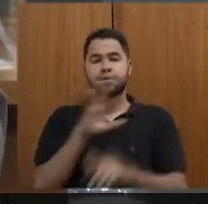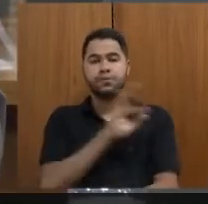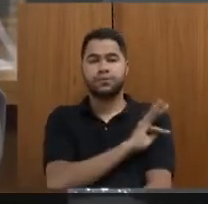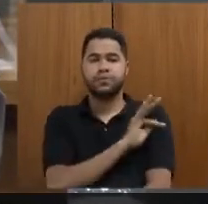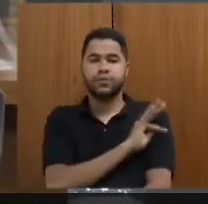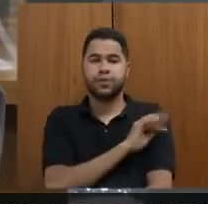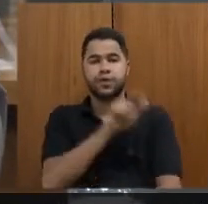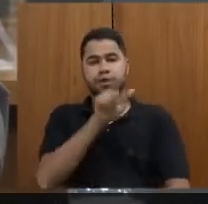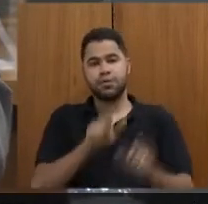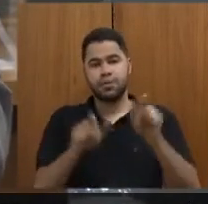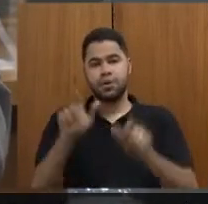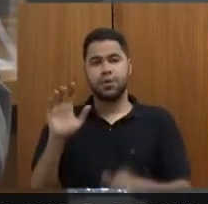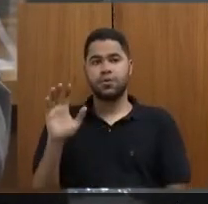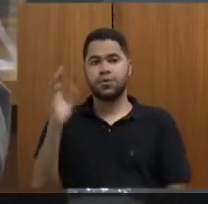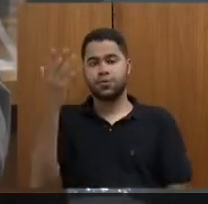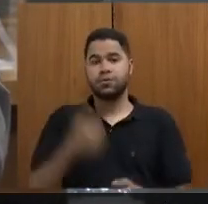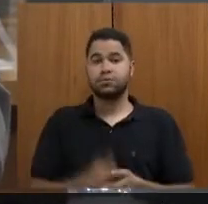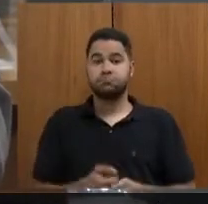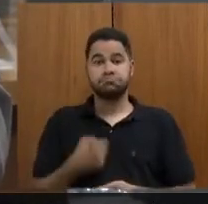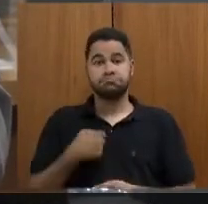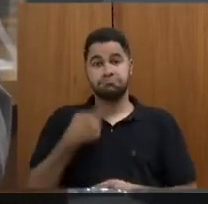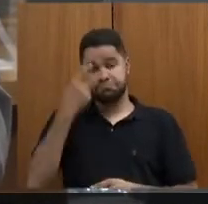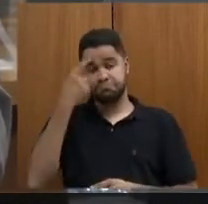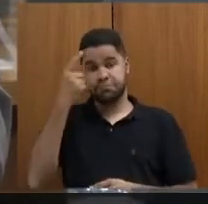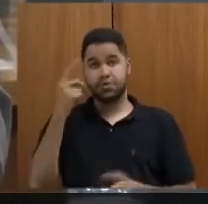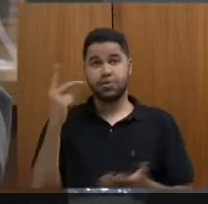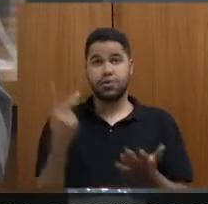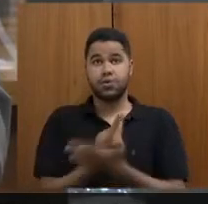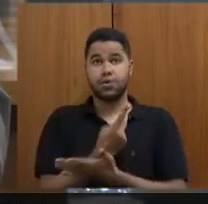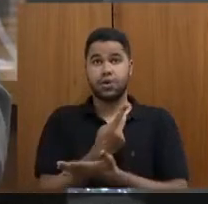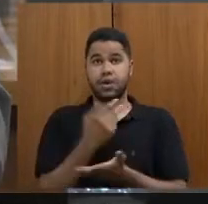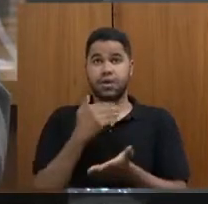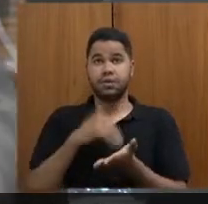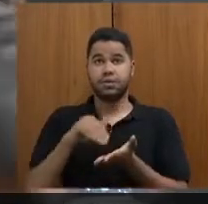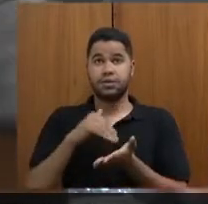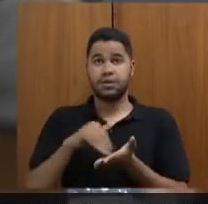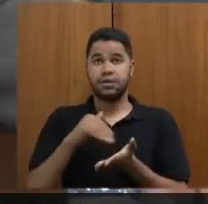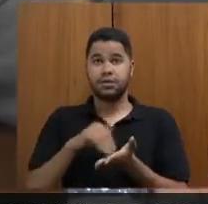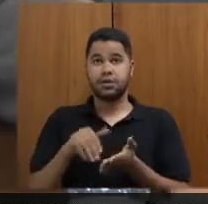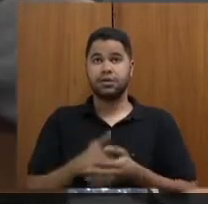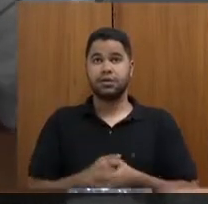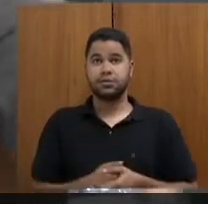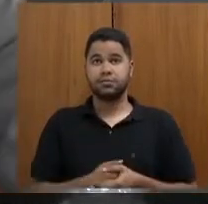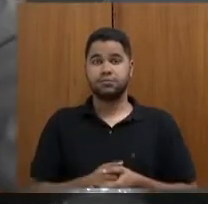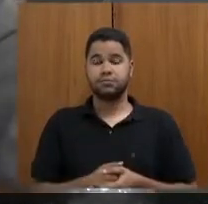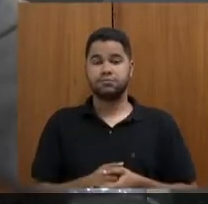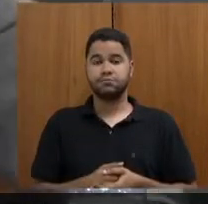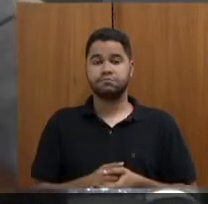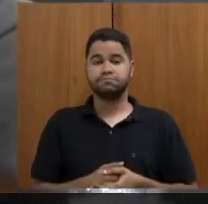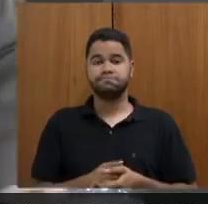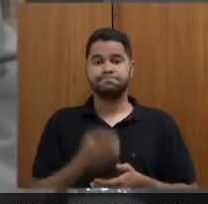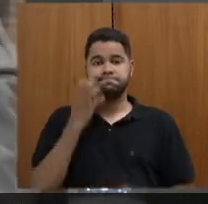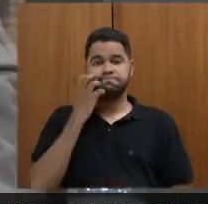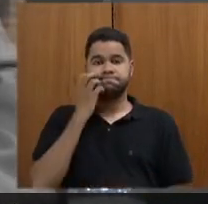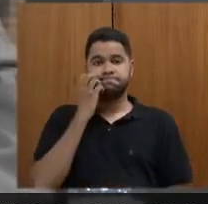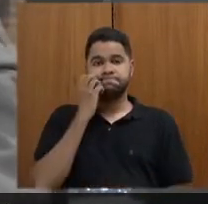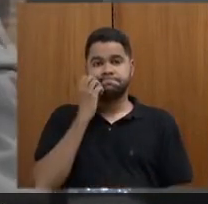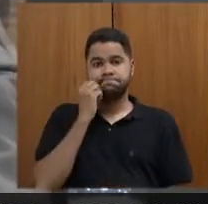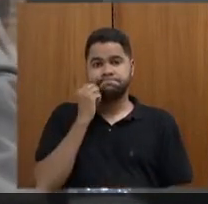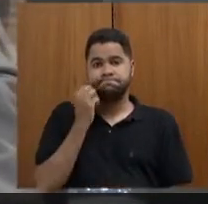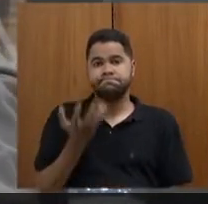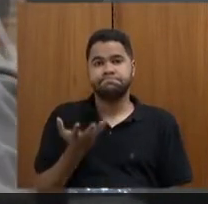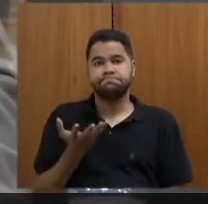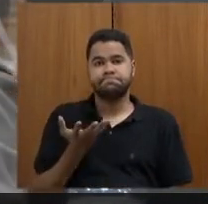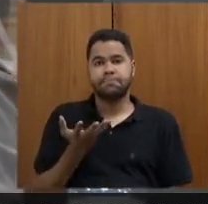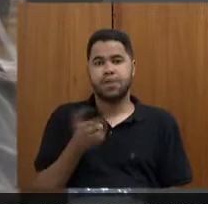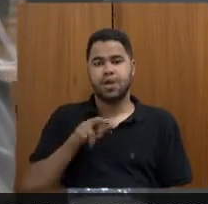convidados aconteça. Eu considero aqui que o que aconteceu com a secretária foi algo constrangedor e que não